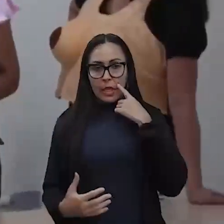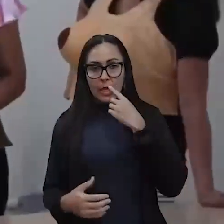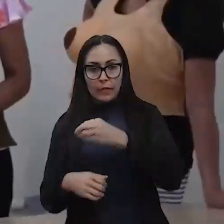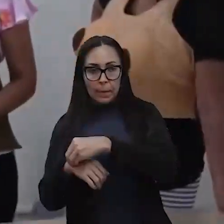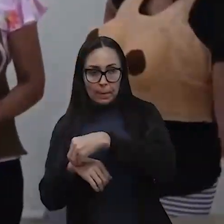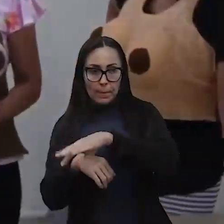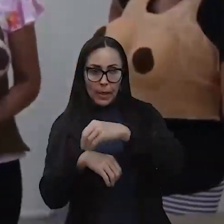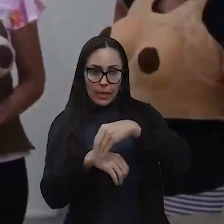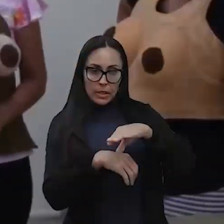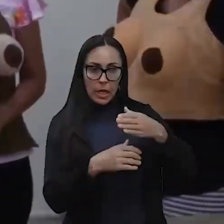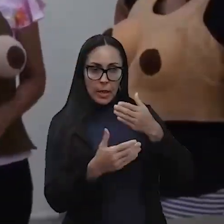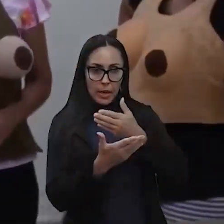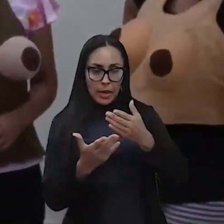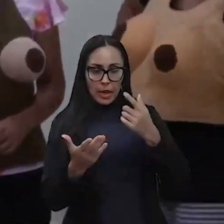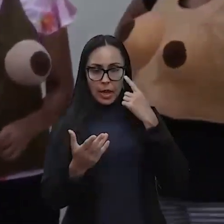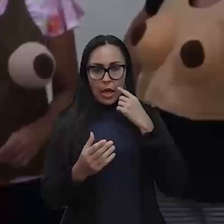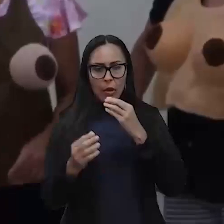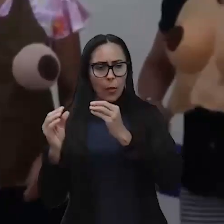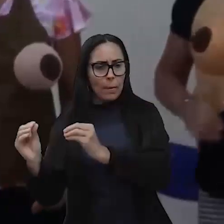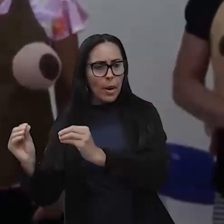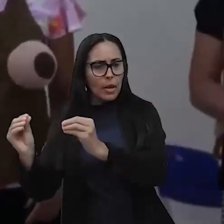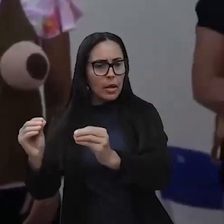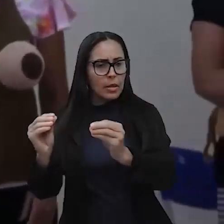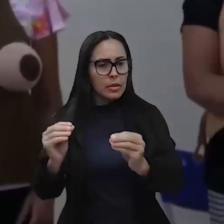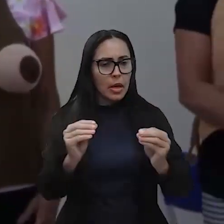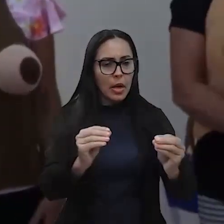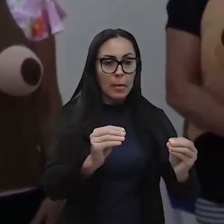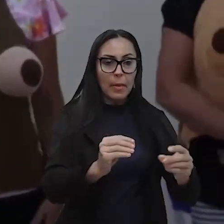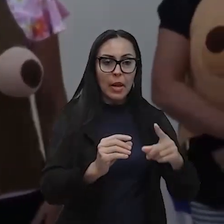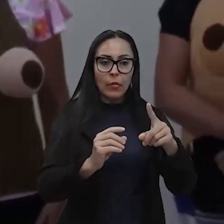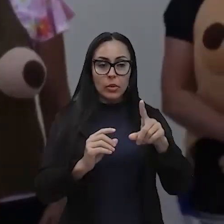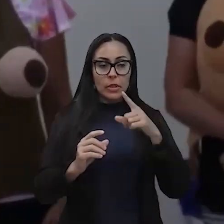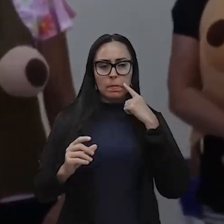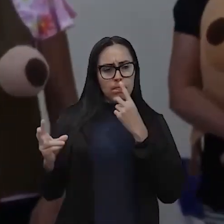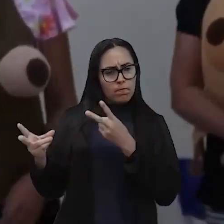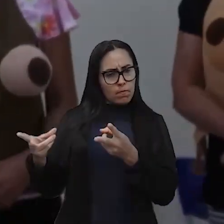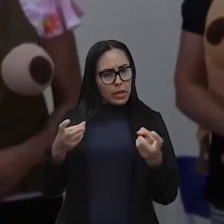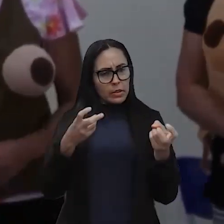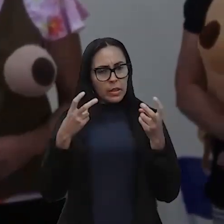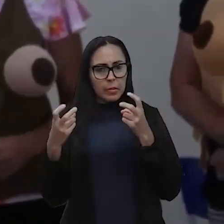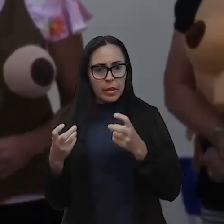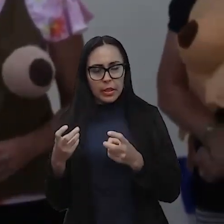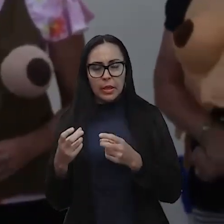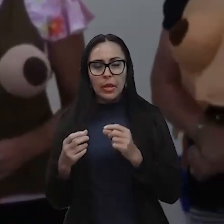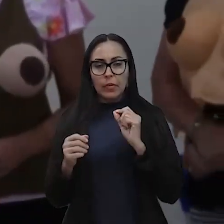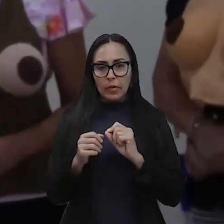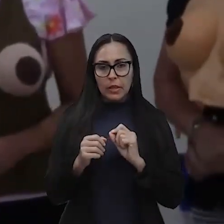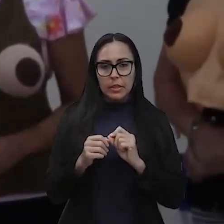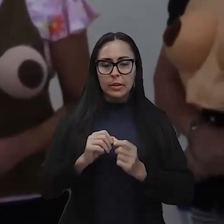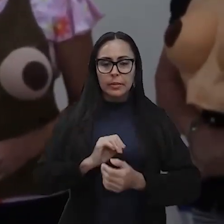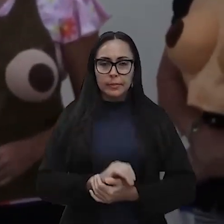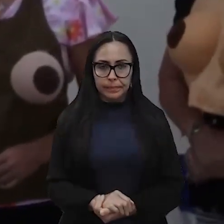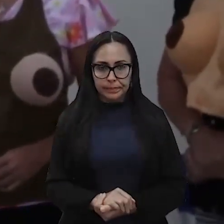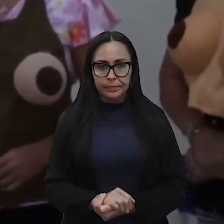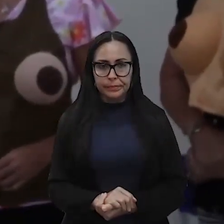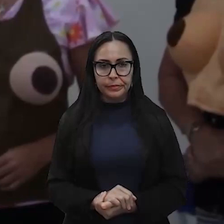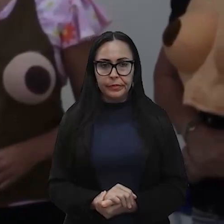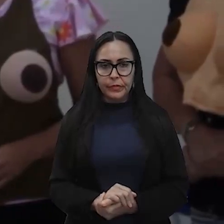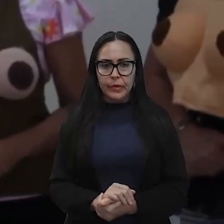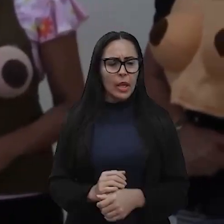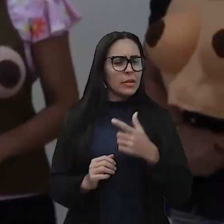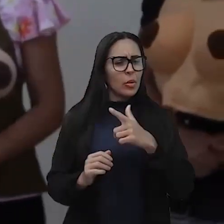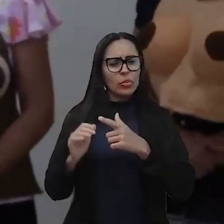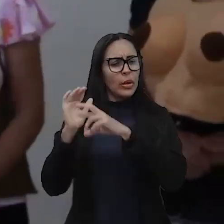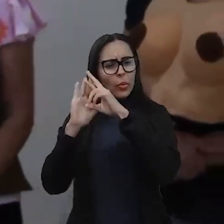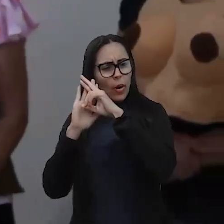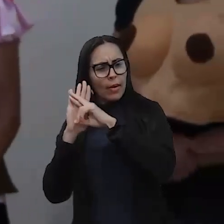joia? E eu vou explicar. Agora eu vou voltar ao slide e vou mostrar pra vocês. Vou fazer junto com as meninas. Não existe uma regra de fato